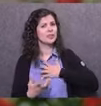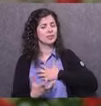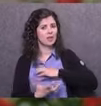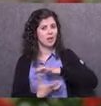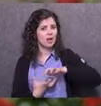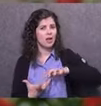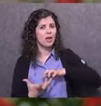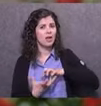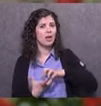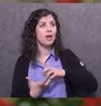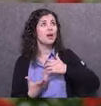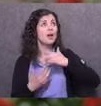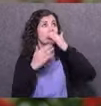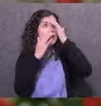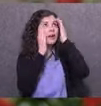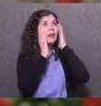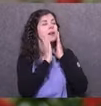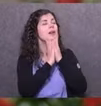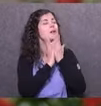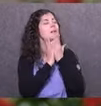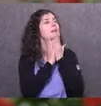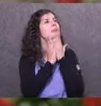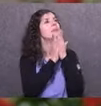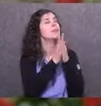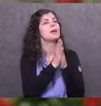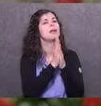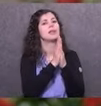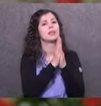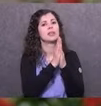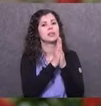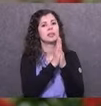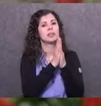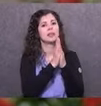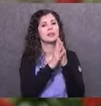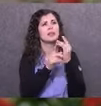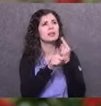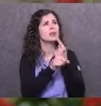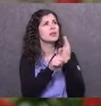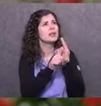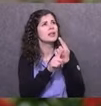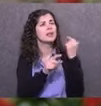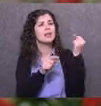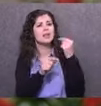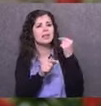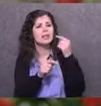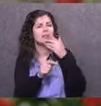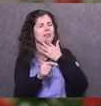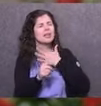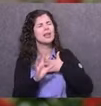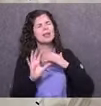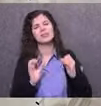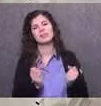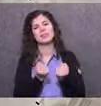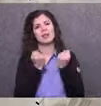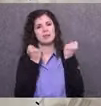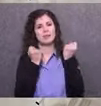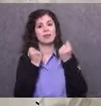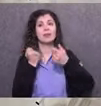peçamos-lhe que nos livre de todos os males cantando.